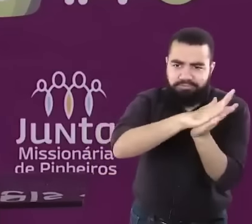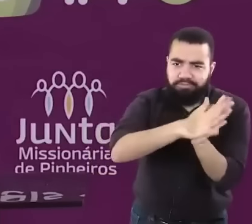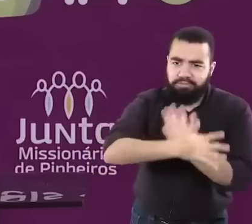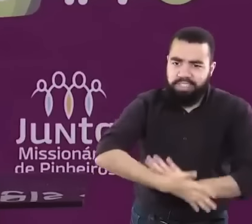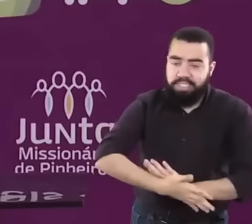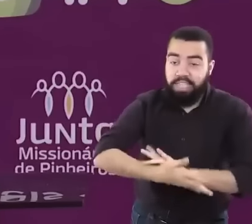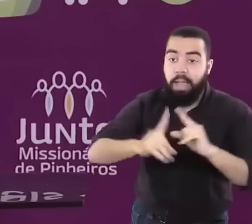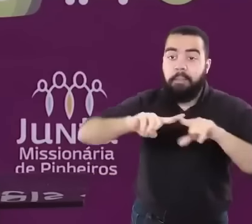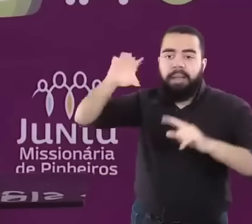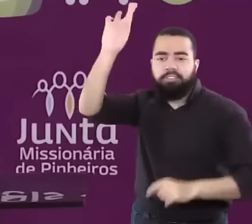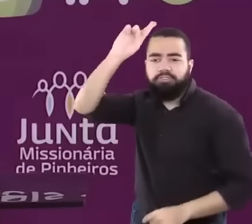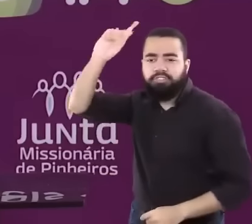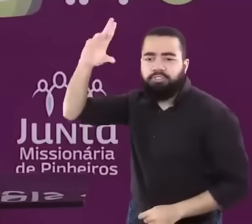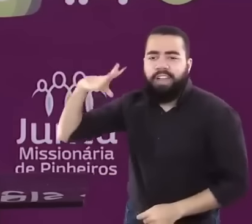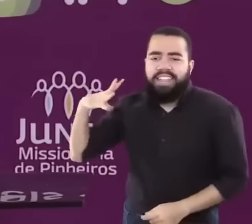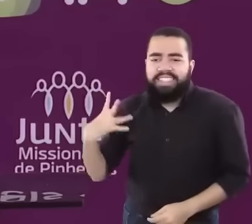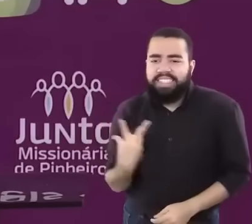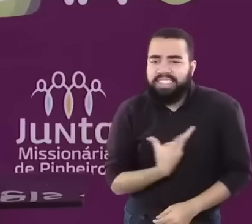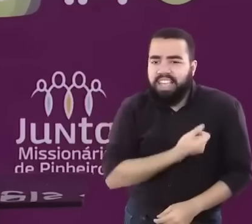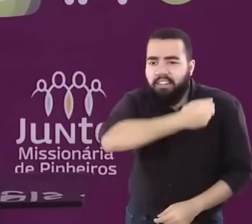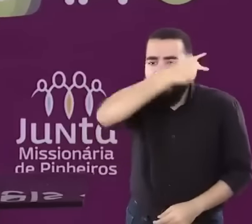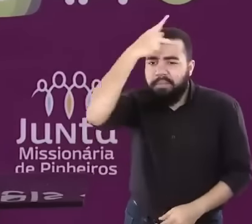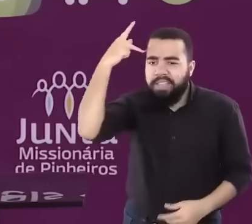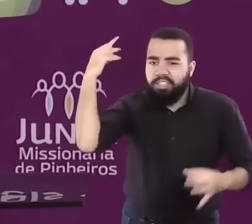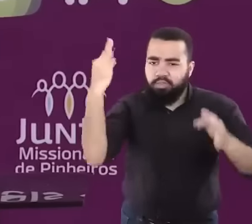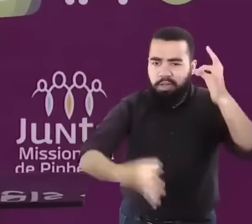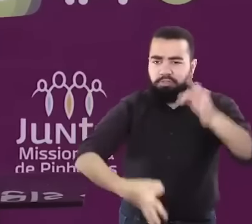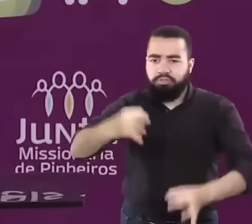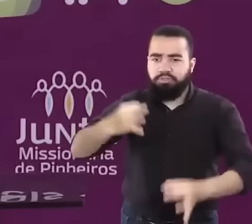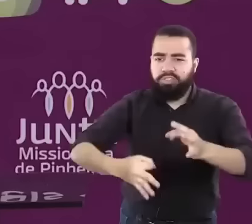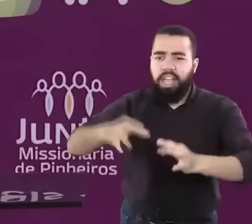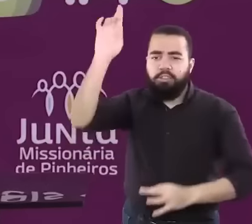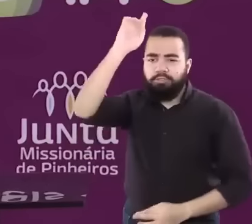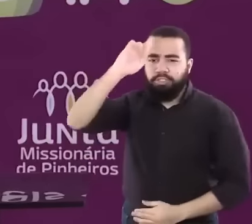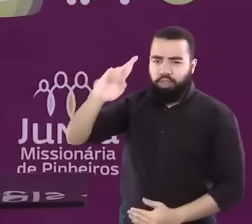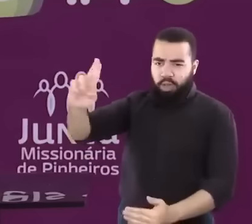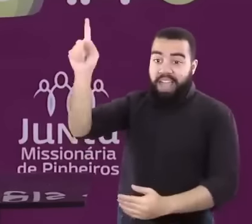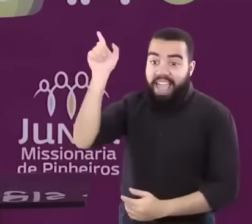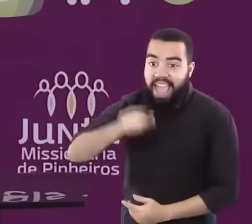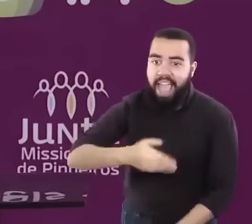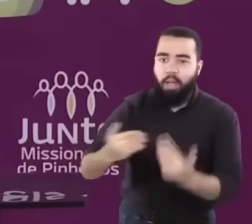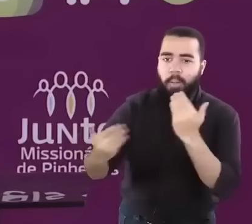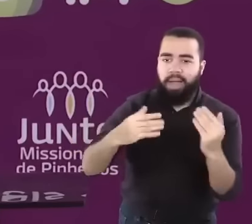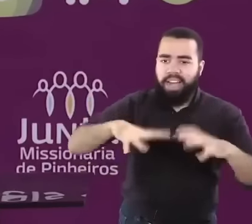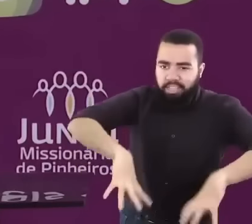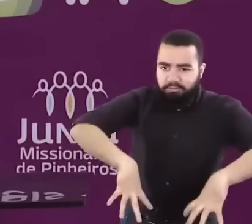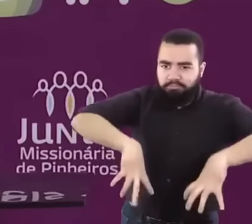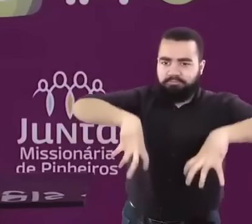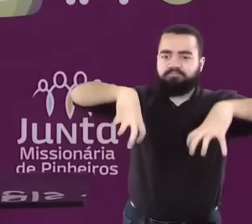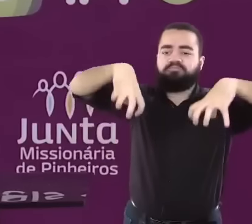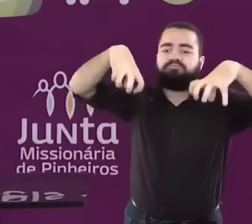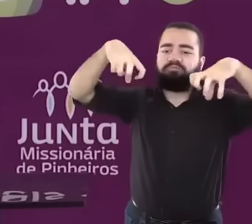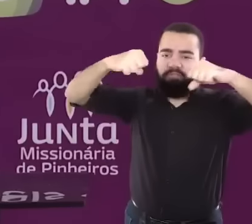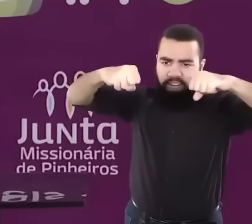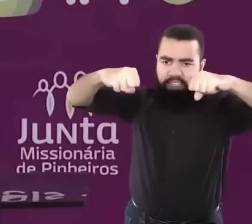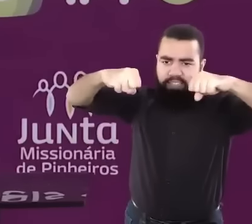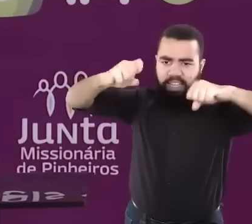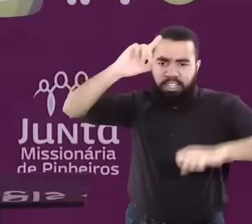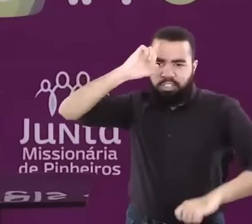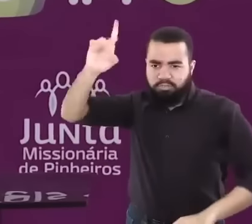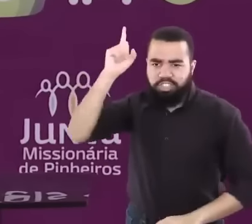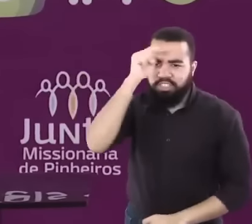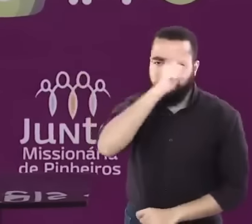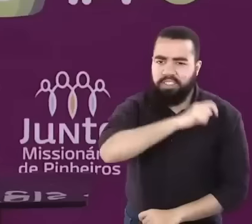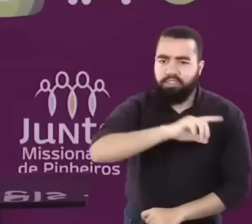salvação dos justos ele é a sua fortaleza no dia da o senhor